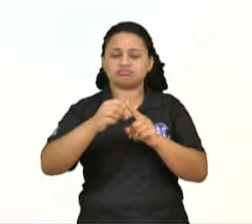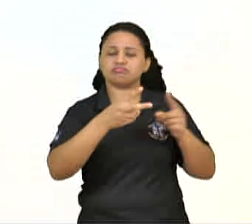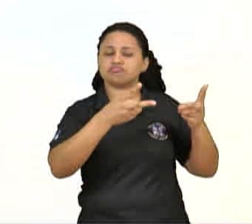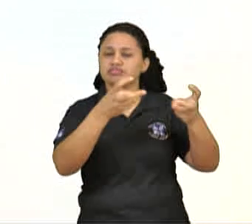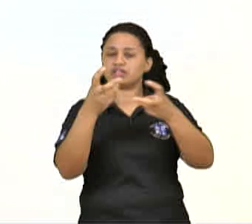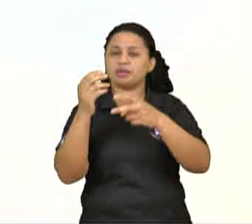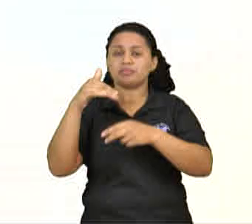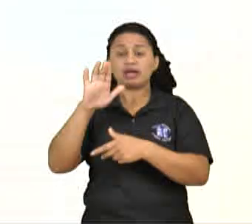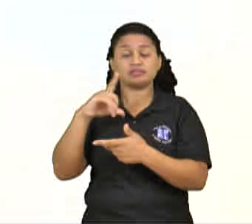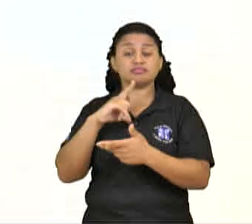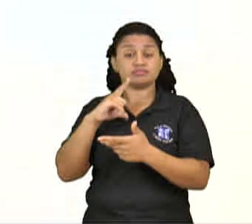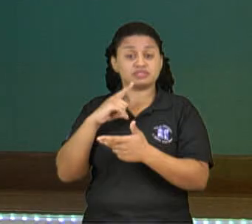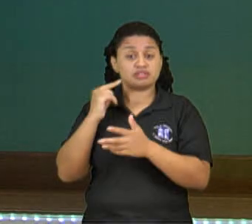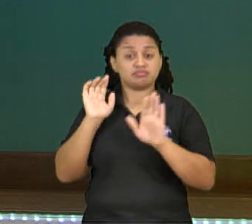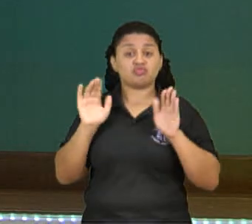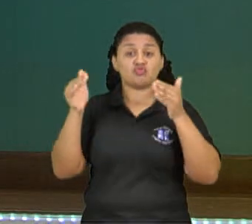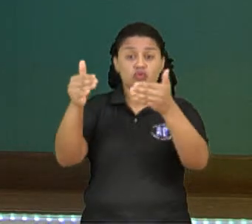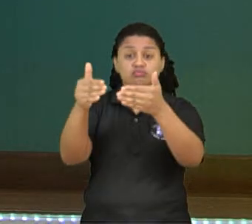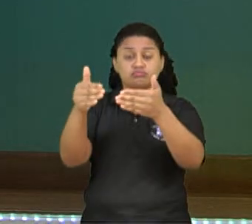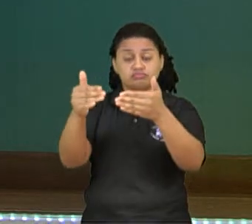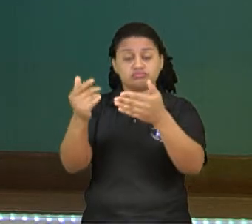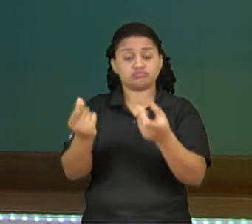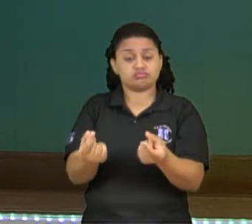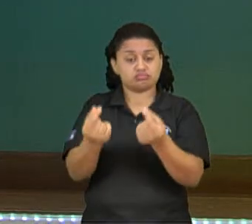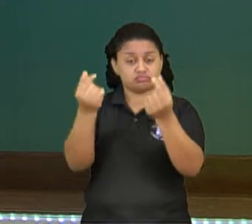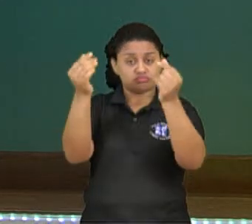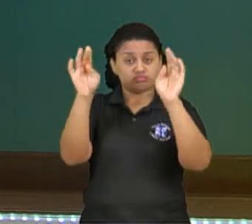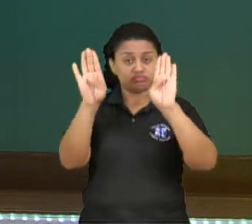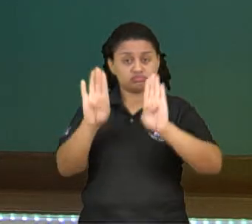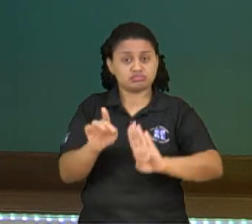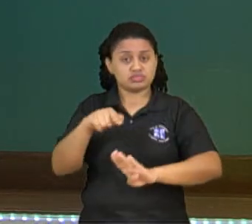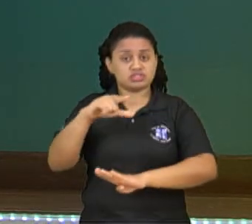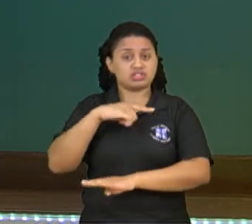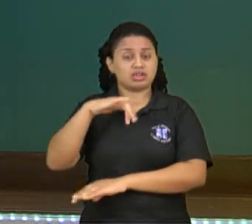Muitas vezes, inclusive, os burgueses eles tinham muito